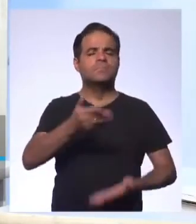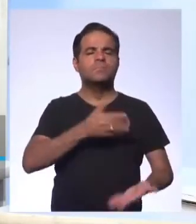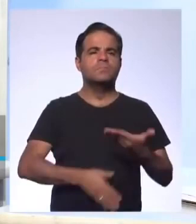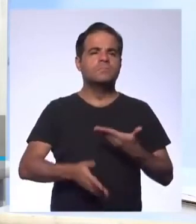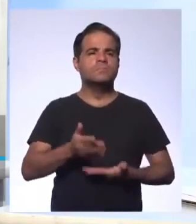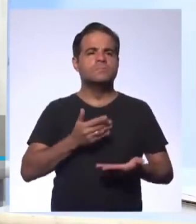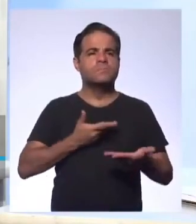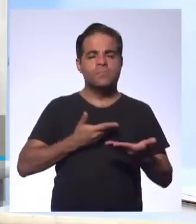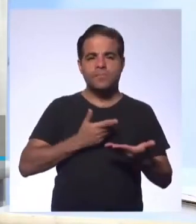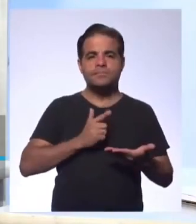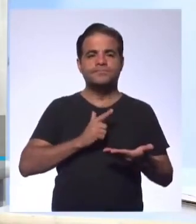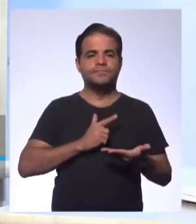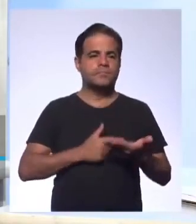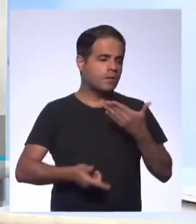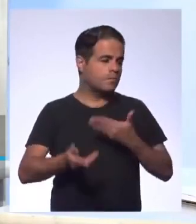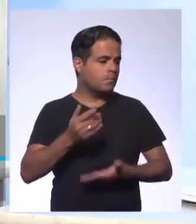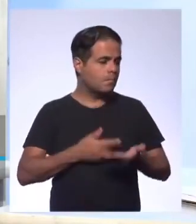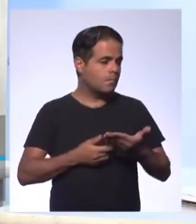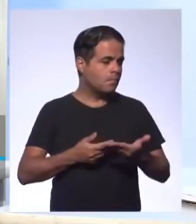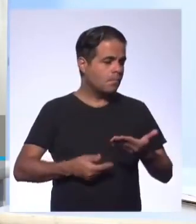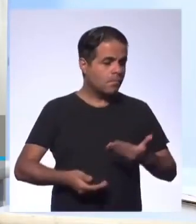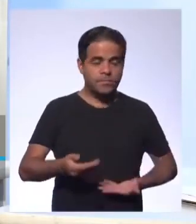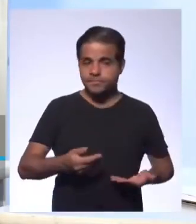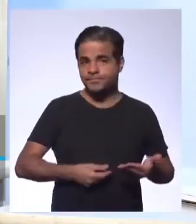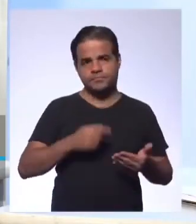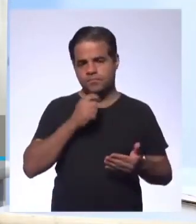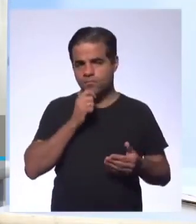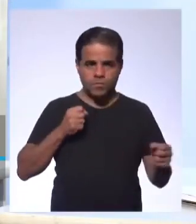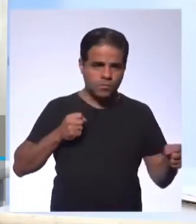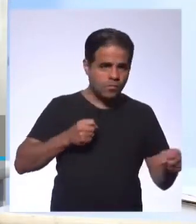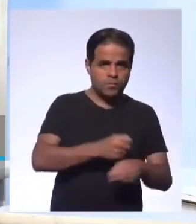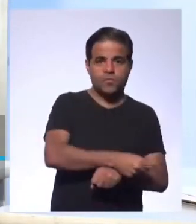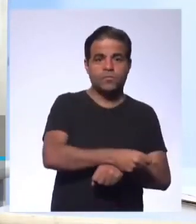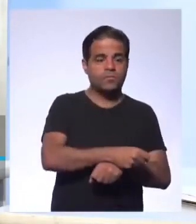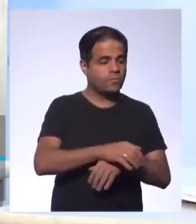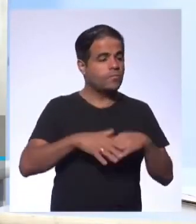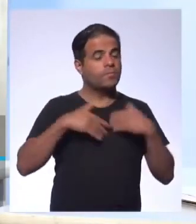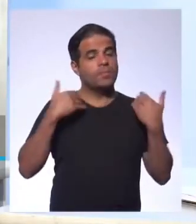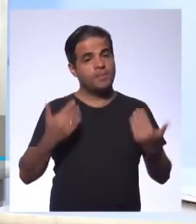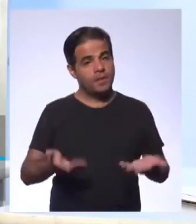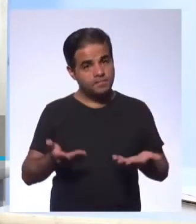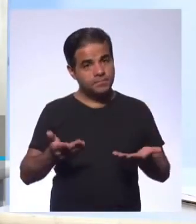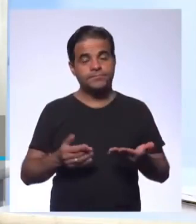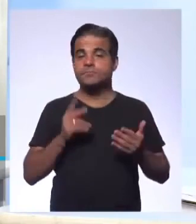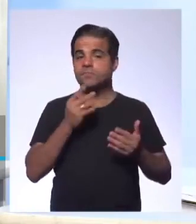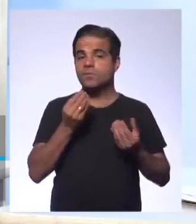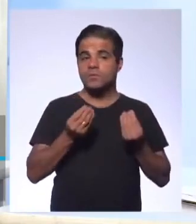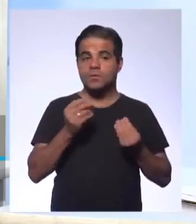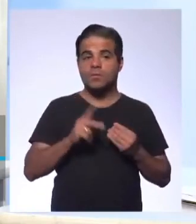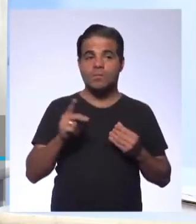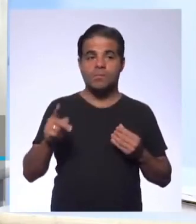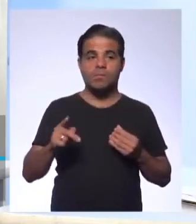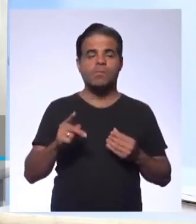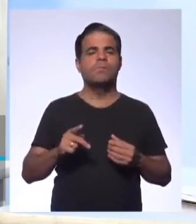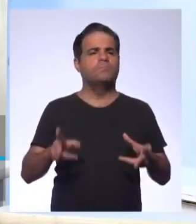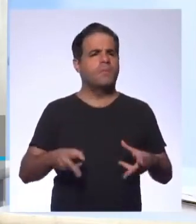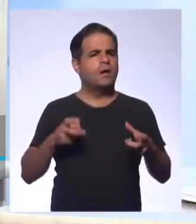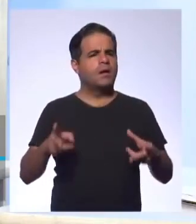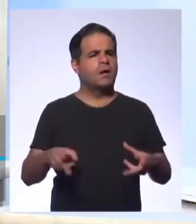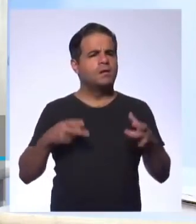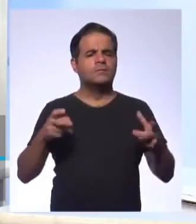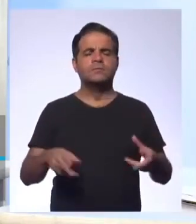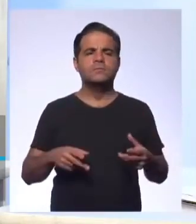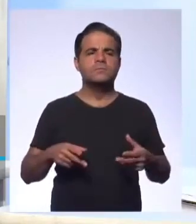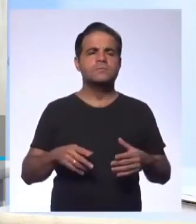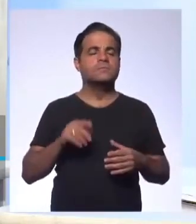sabe? Existe uma relação aqui. Esse servo, ele não é um escravo, embora, como o professor falou aqui, ele era bem explorado, isso é